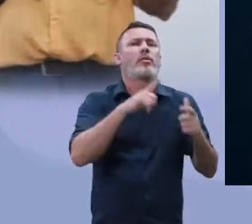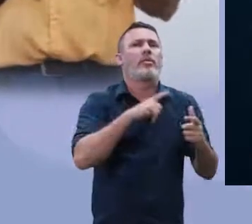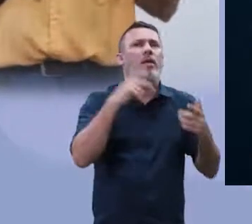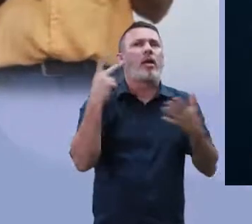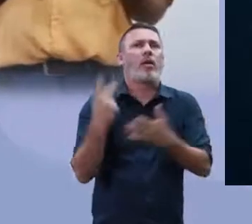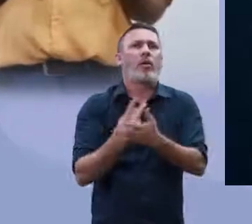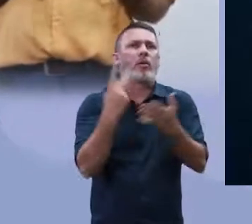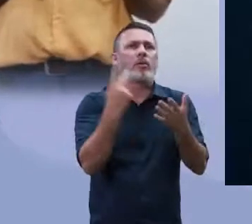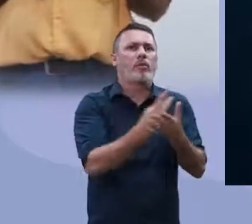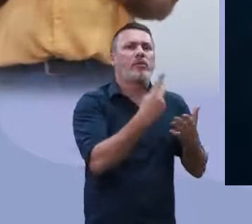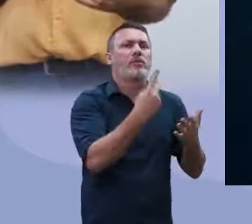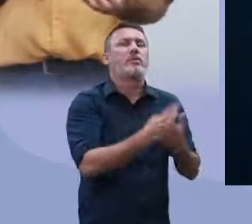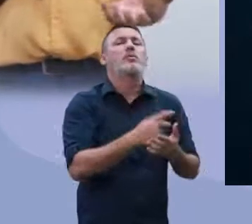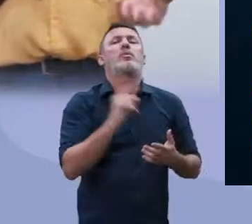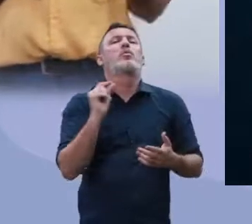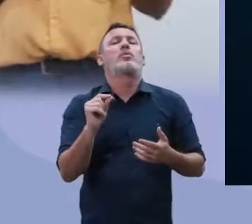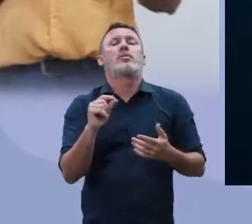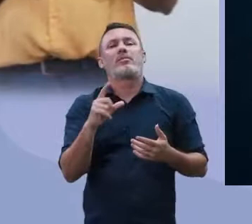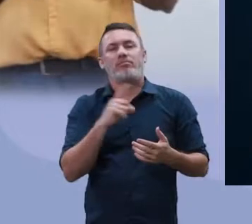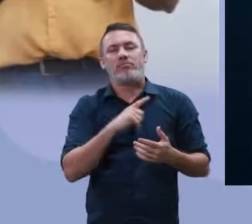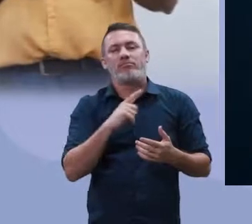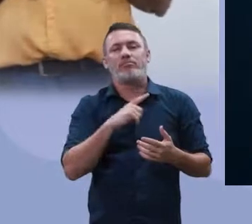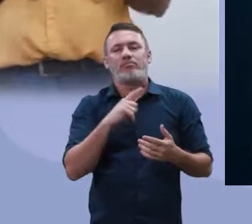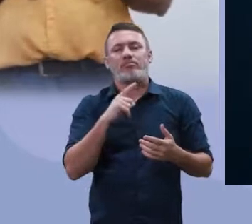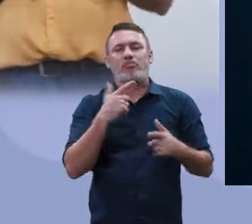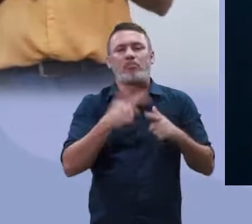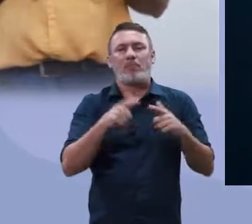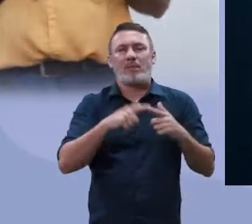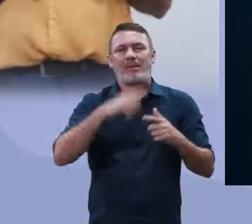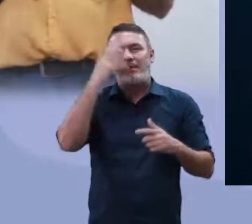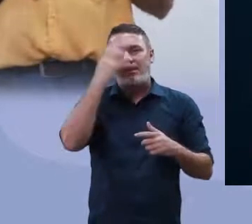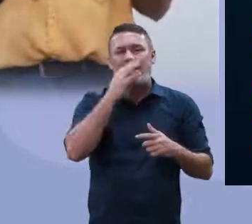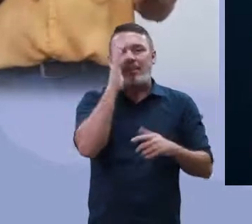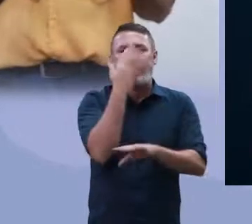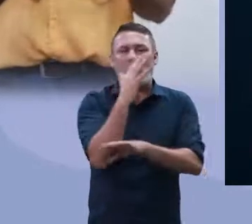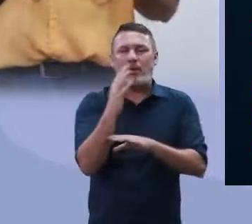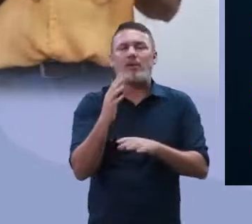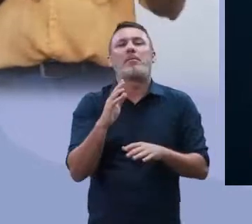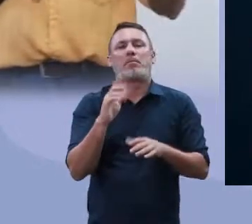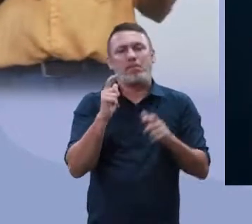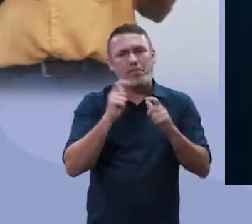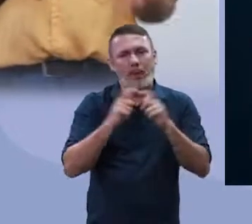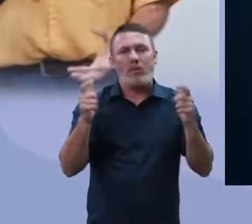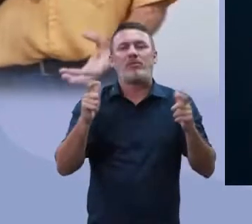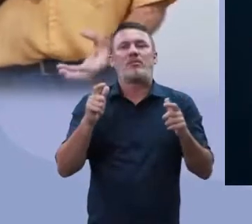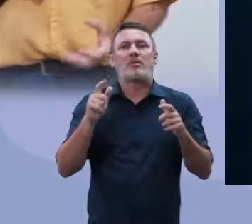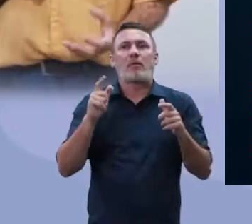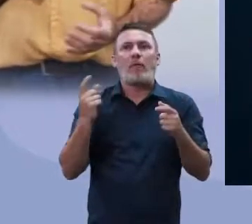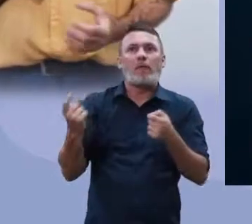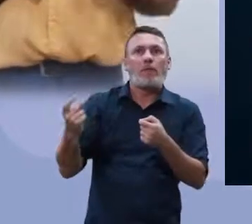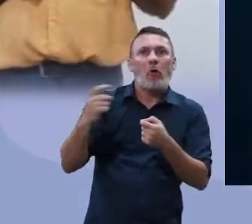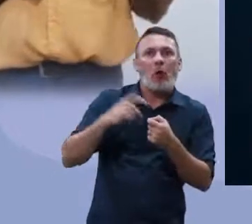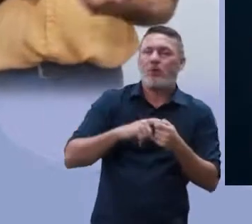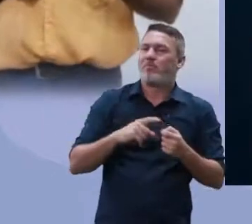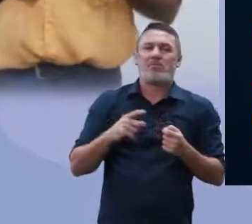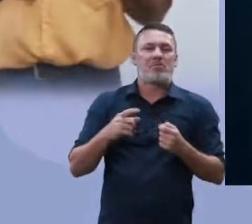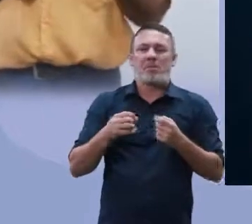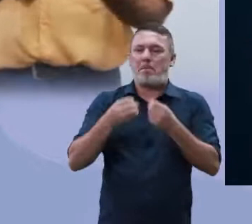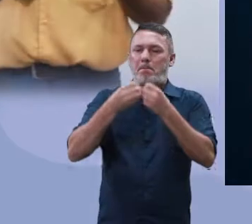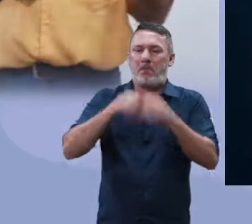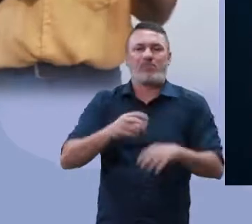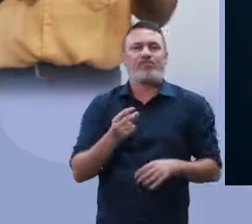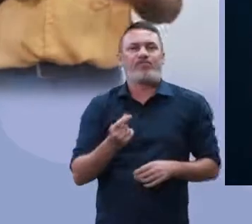concomitante, de forma junta, o que vai acontecer? Vai gerar um dano à natureza que, na maioria das vezes, é irreparável e que acaba